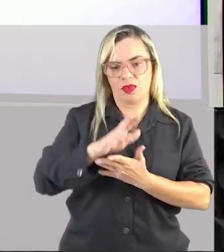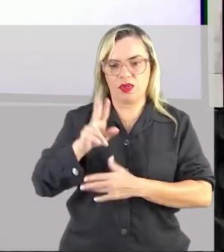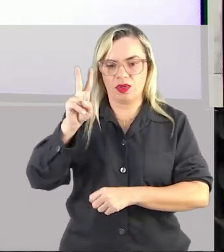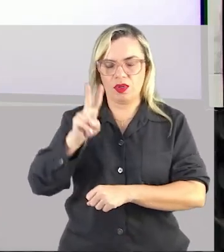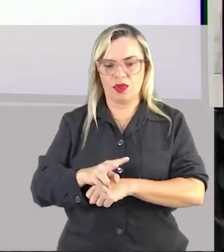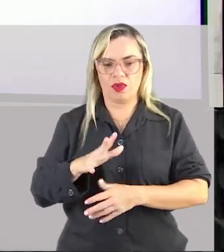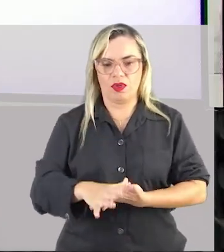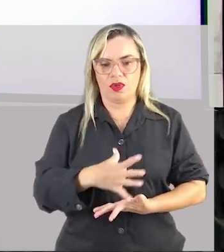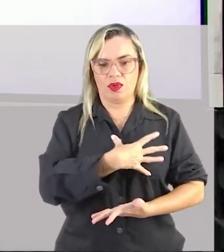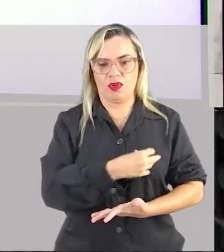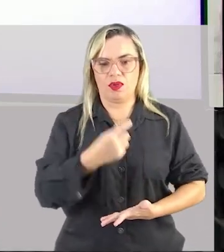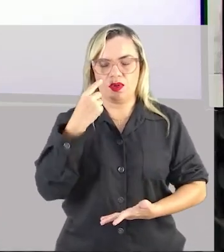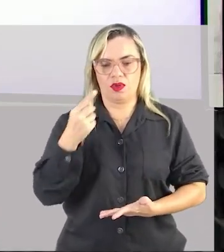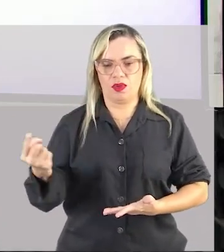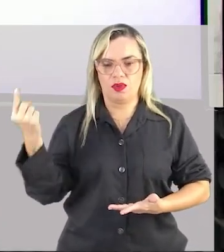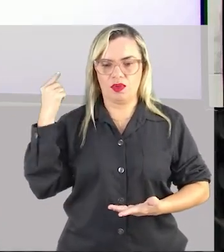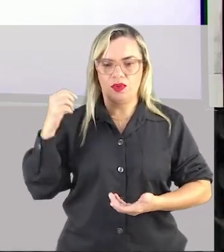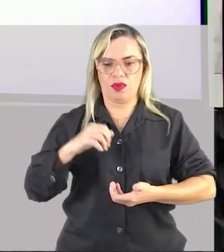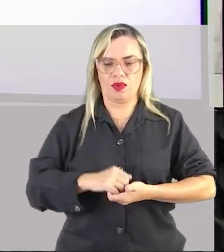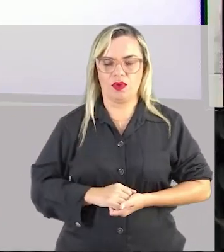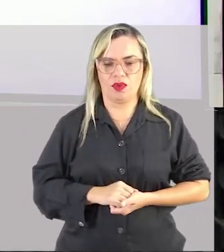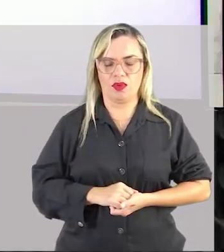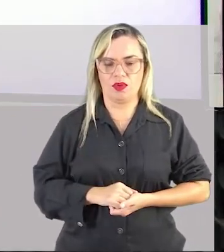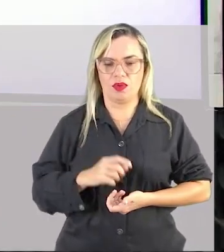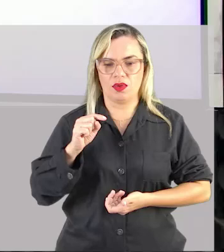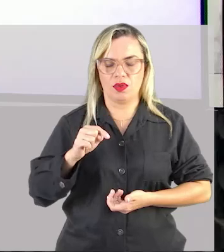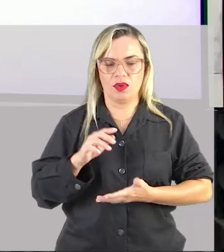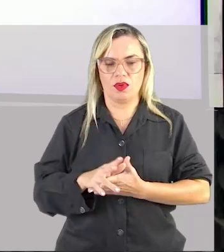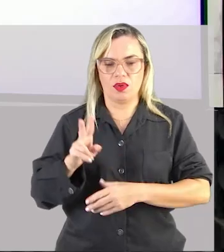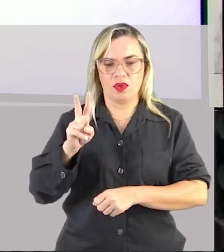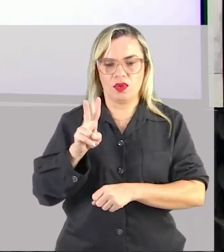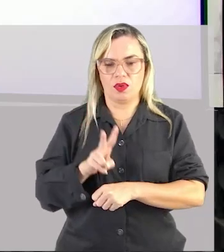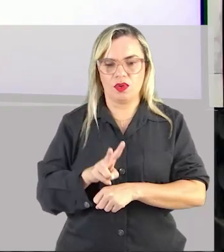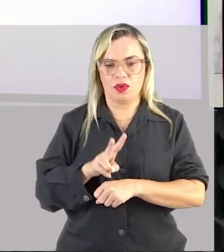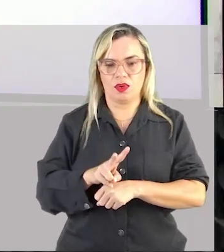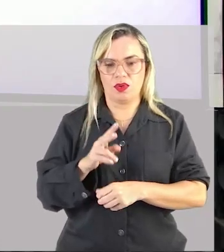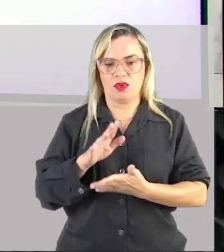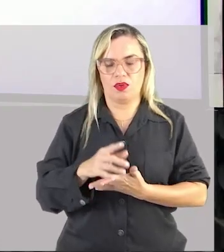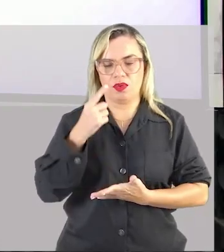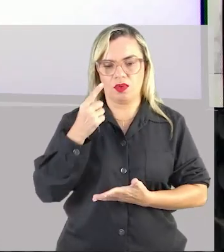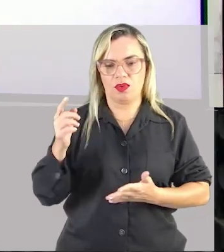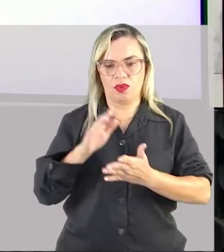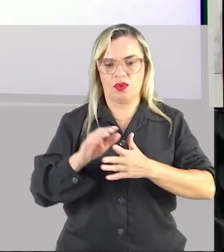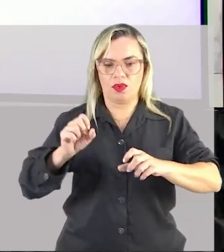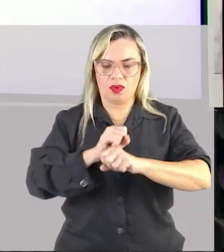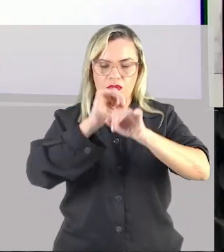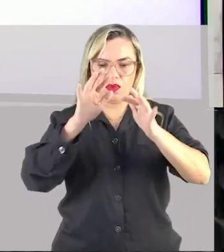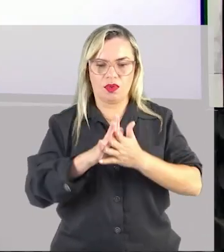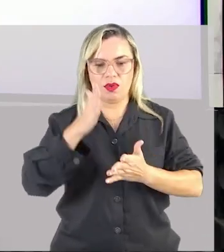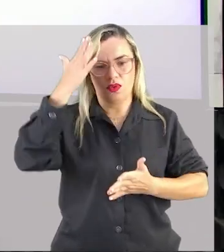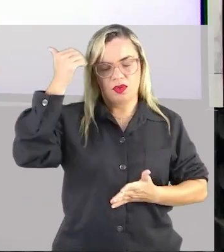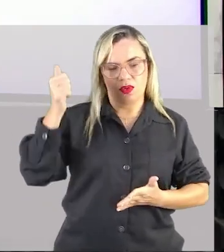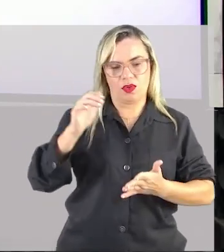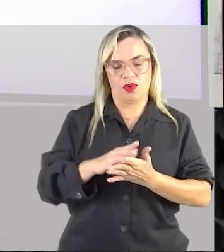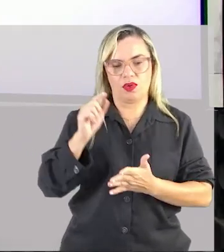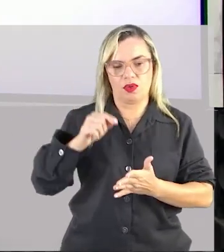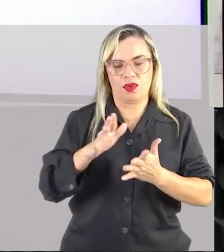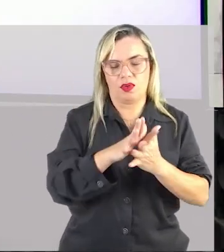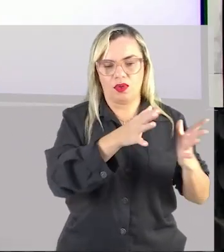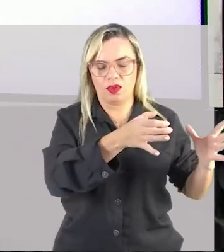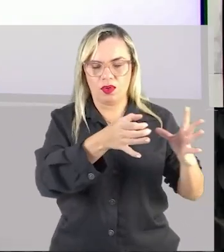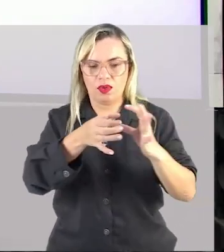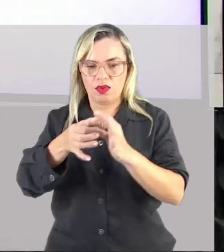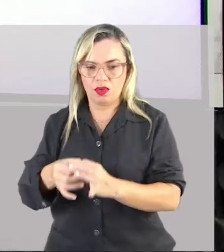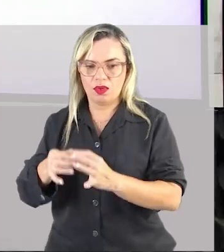de apoio, tribo, criança, criação. A alternativa, a letra A, quando a gente sabe o significado das palavras, a gente entende ali dentro do